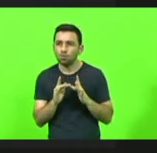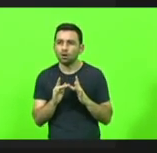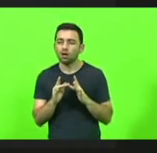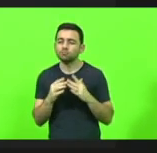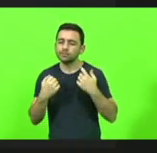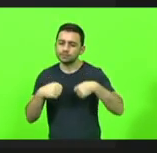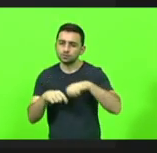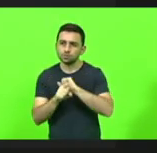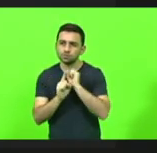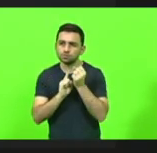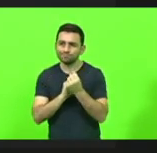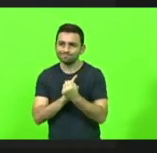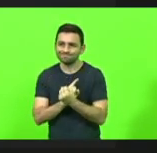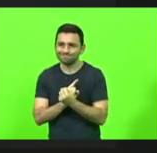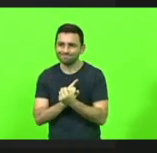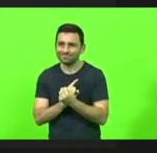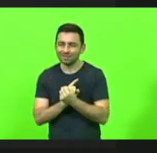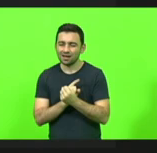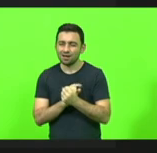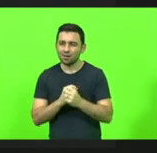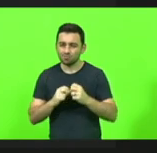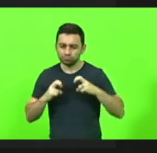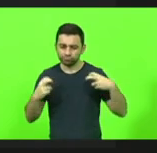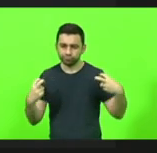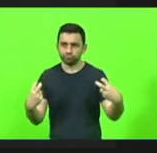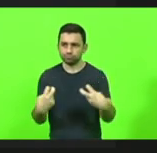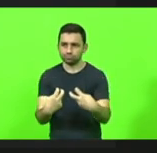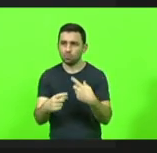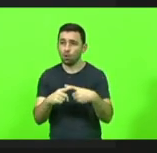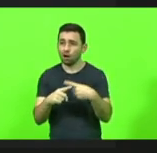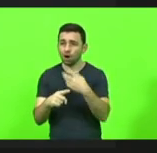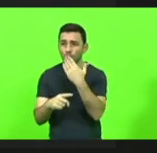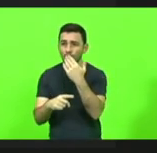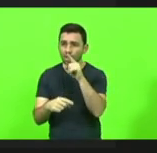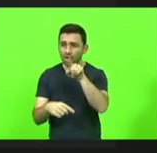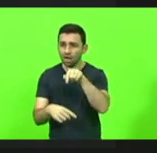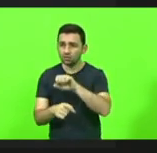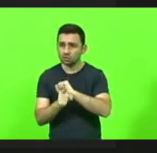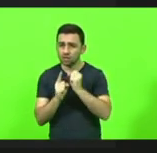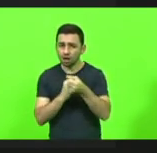social ao redor da mesa, porque comer é um ato social.